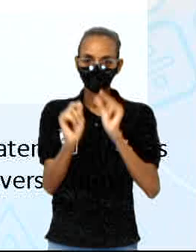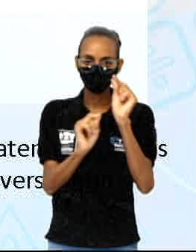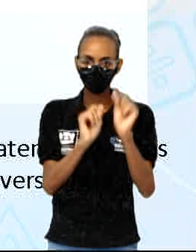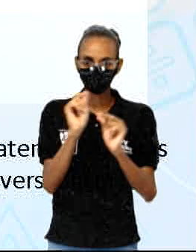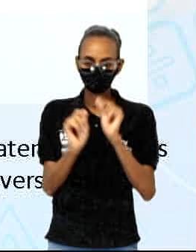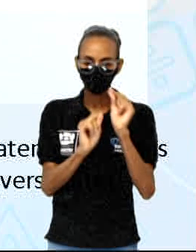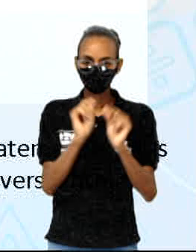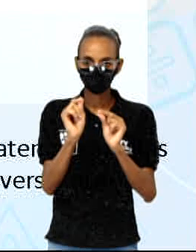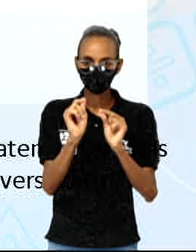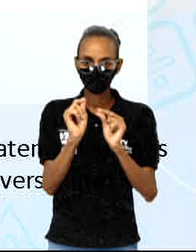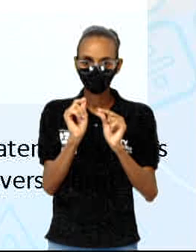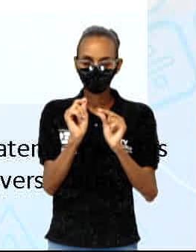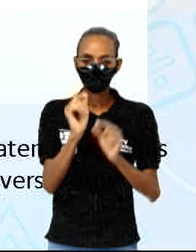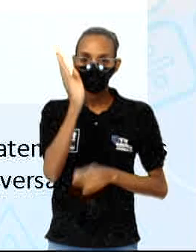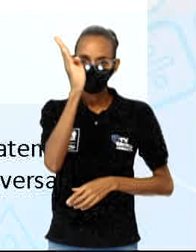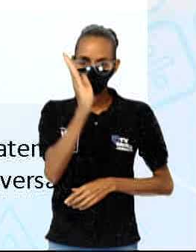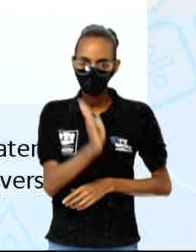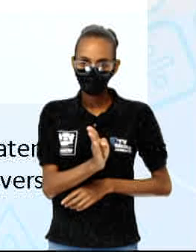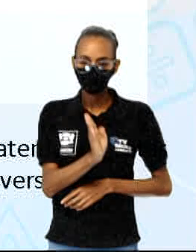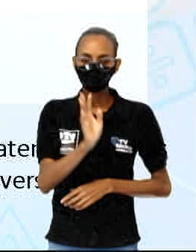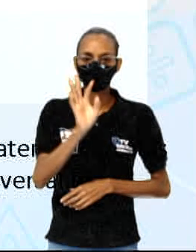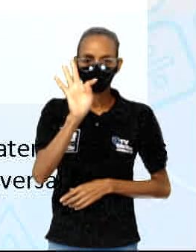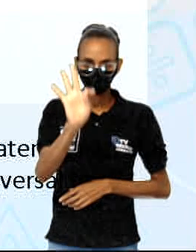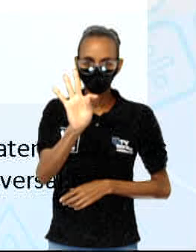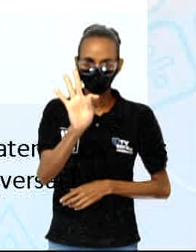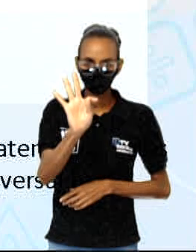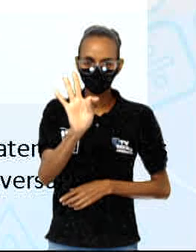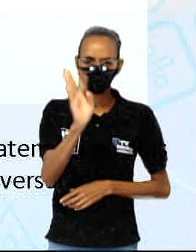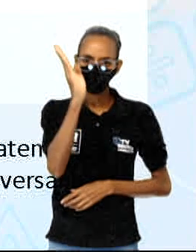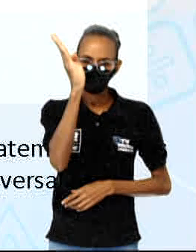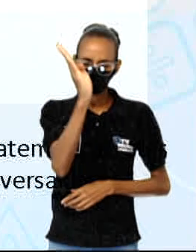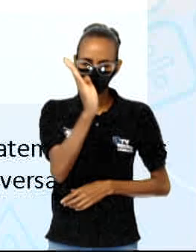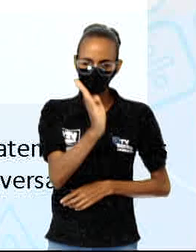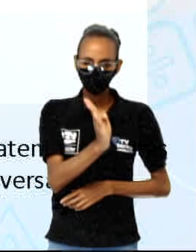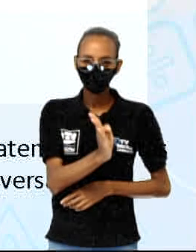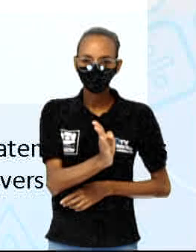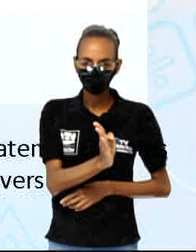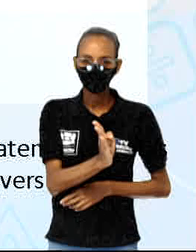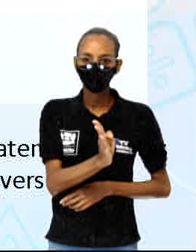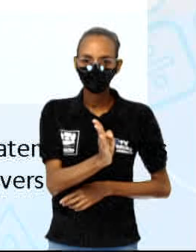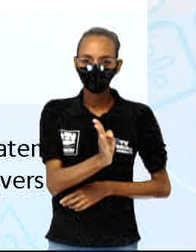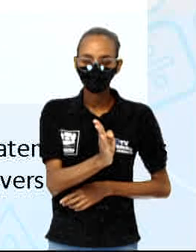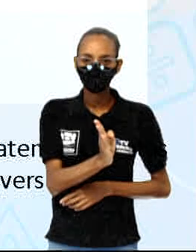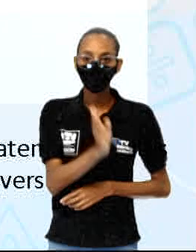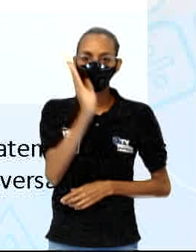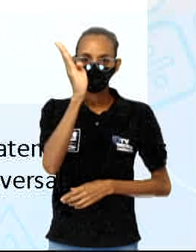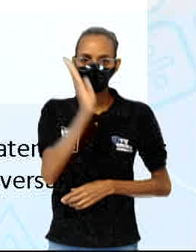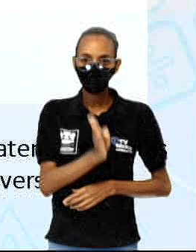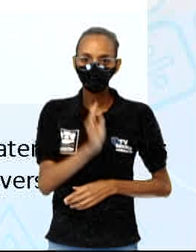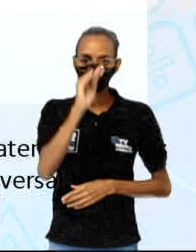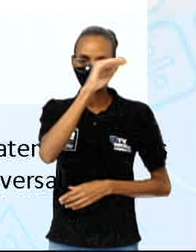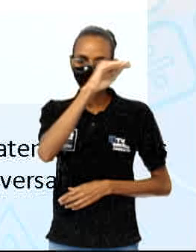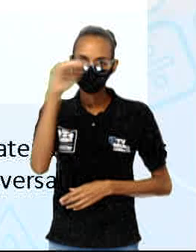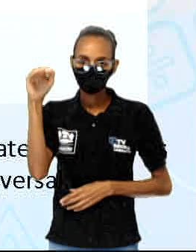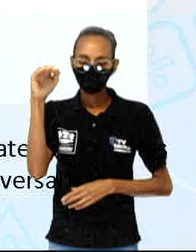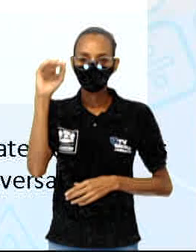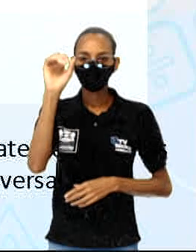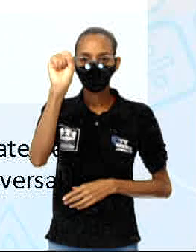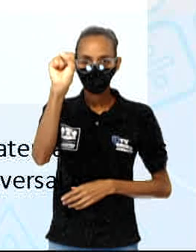reta, a reta T, ela é transversal. Vejam que a reta T, ela corta S nesse único ponto